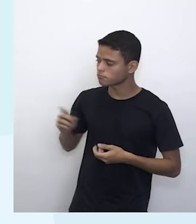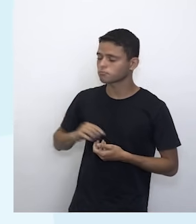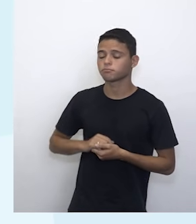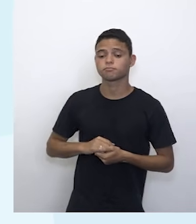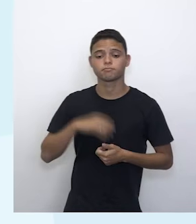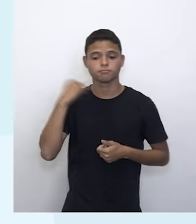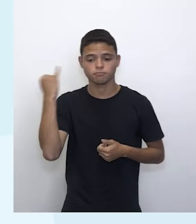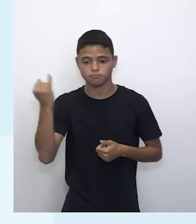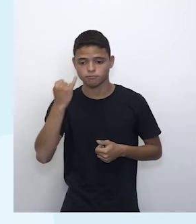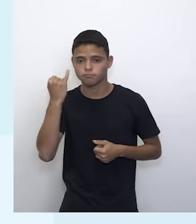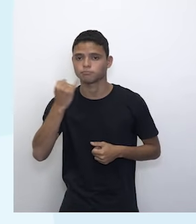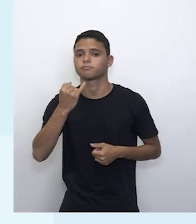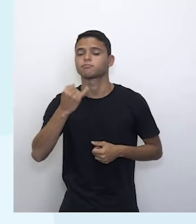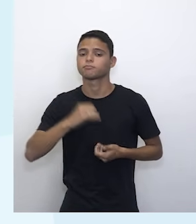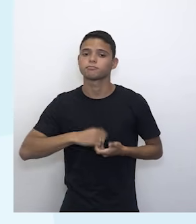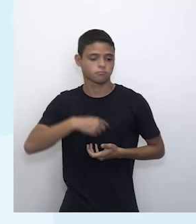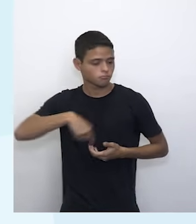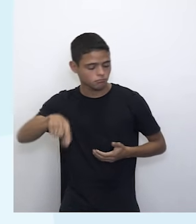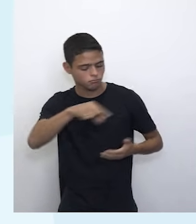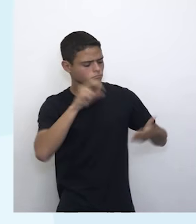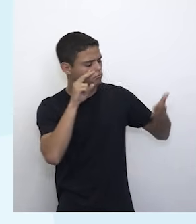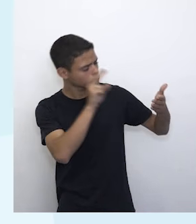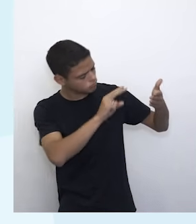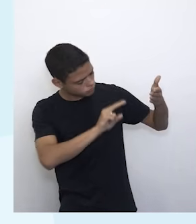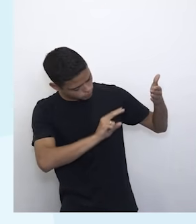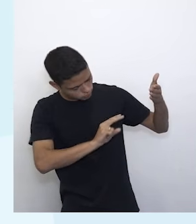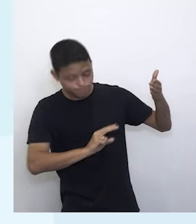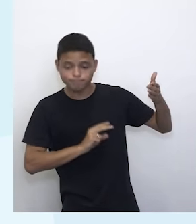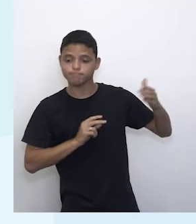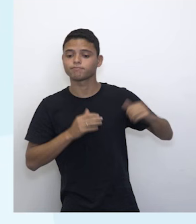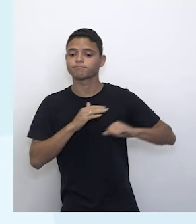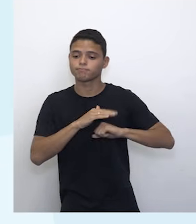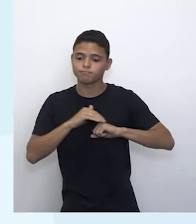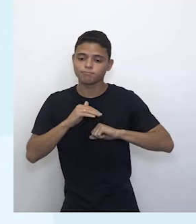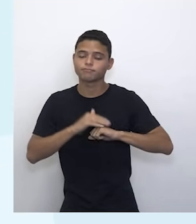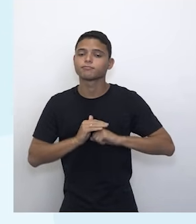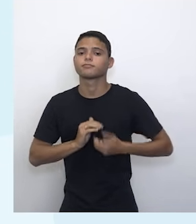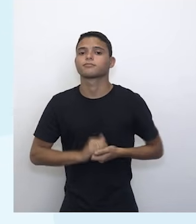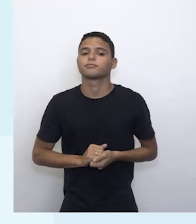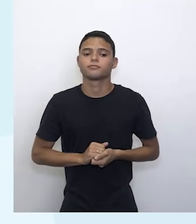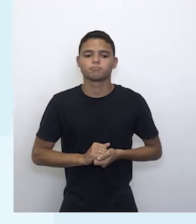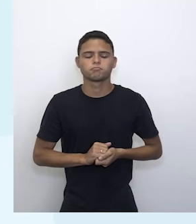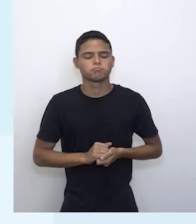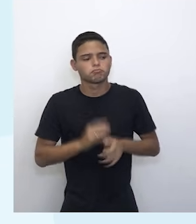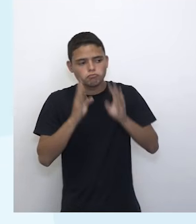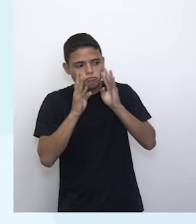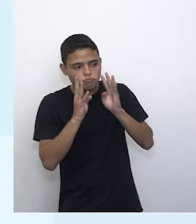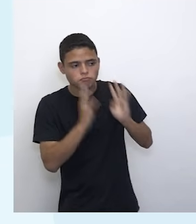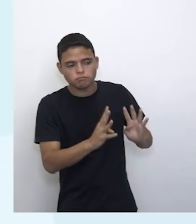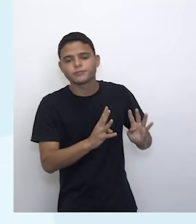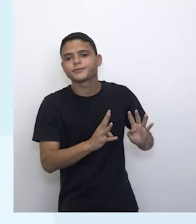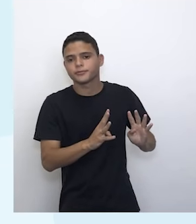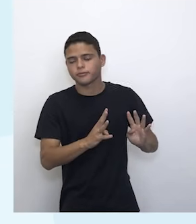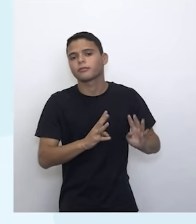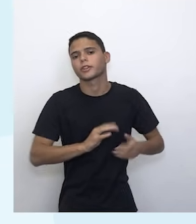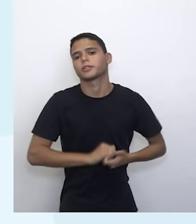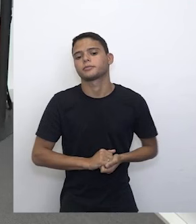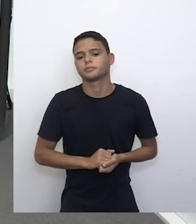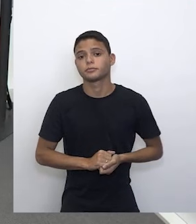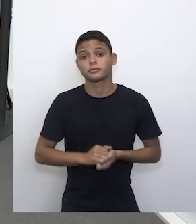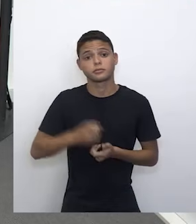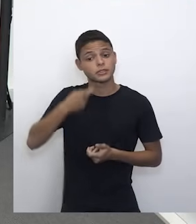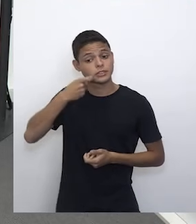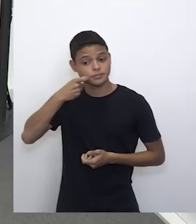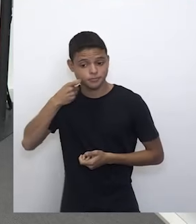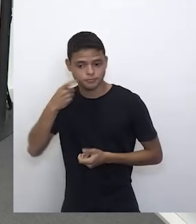que é importante para a gente lê, trata tudo com carinho e faz tudo com a melhor das intenções.